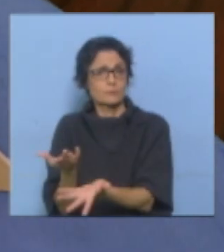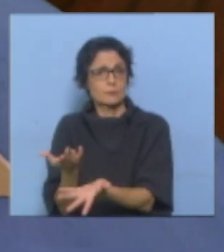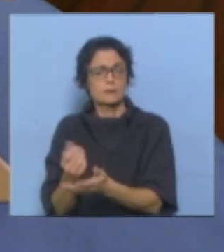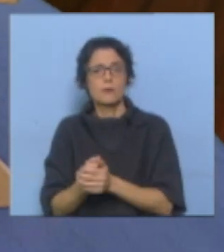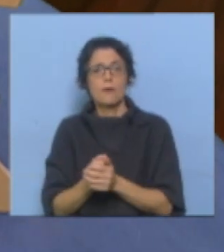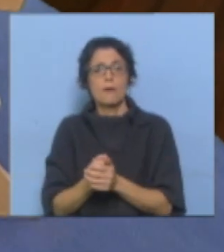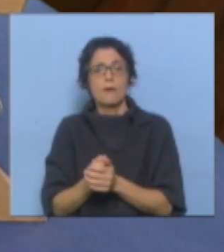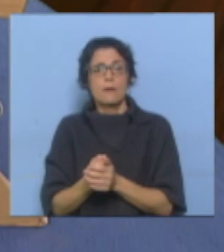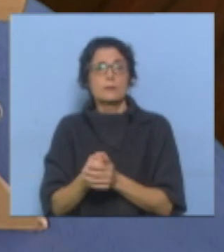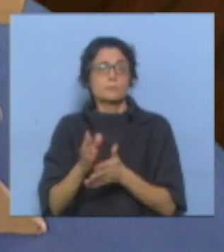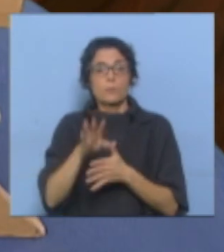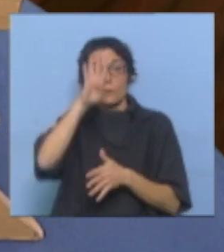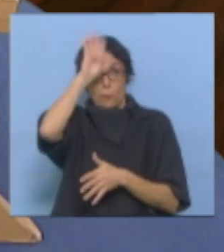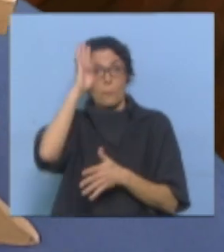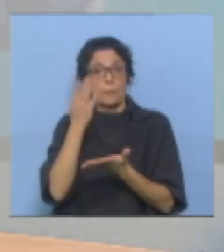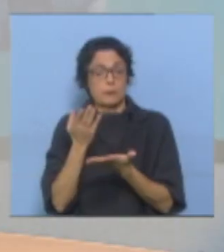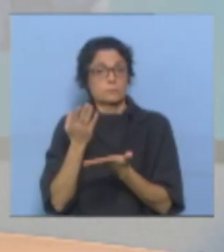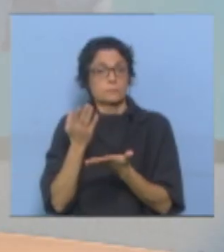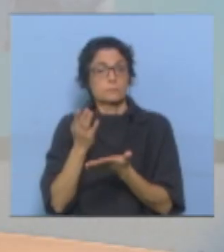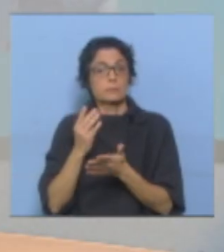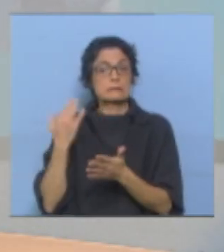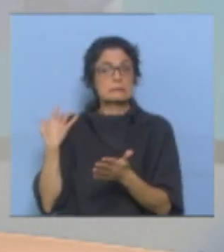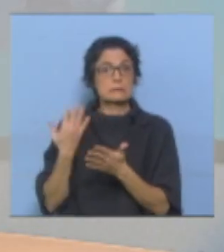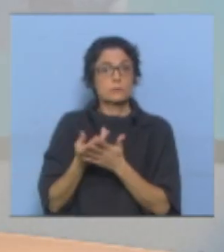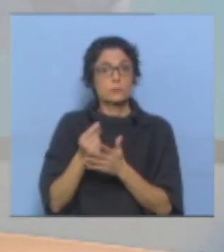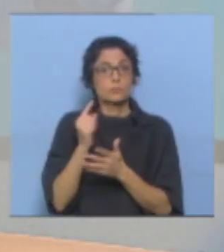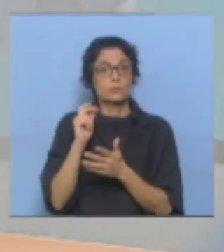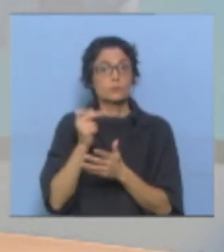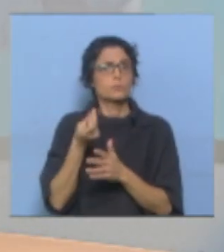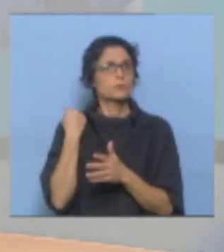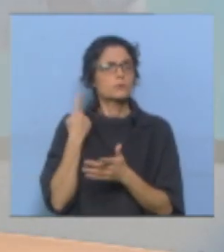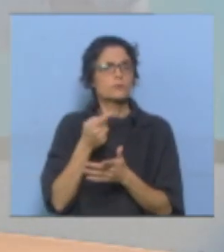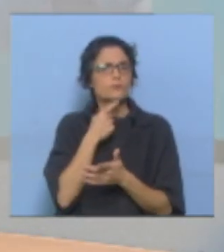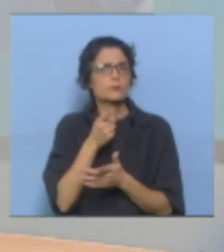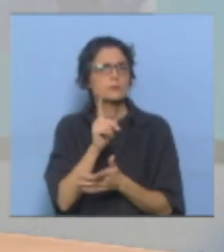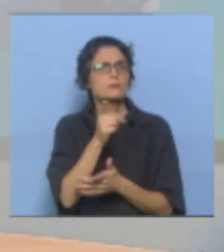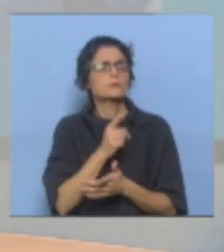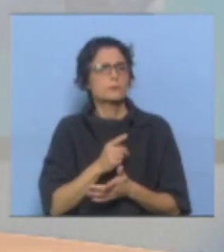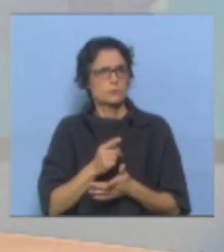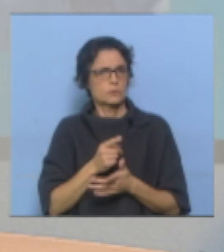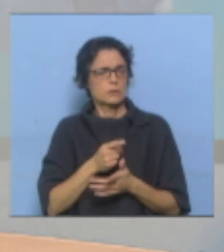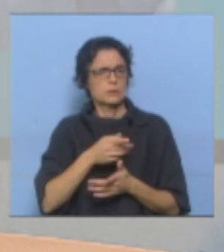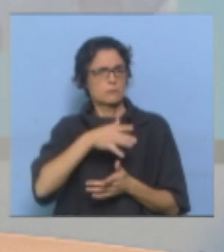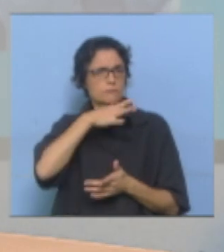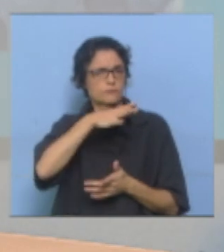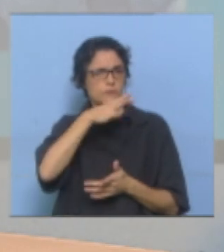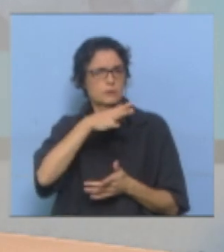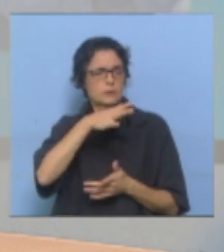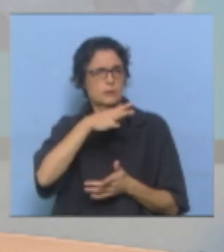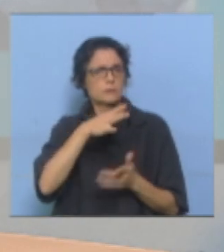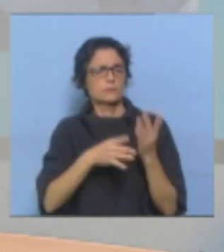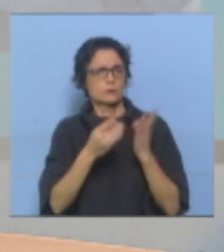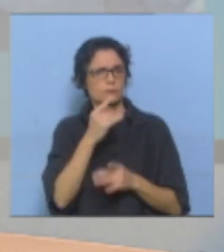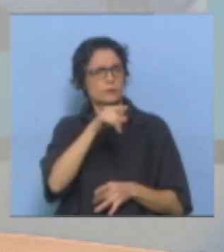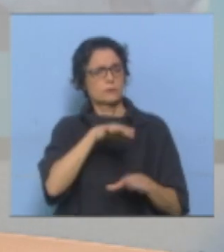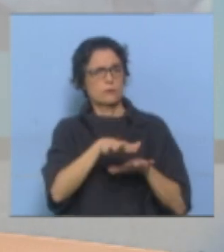Papa Francisco, está quase a fazer um ano. Ele, na altura, dirigia-se à Associação Nacional dos Magistrados da Itália e dizia: